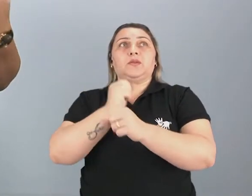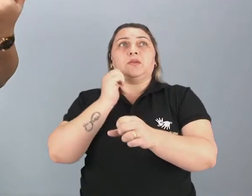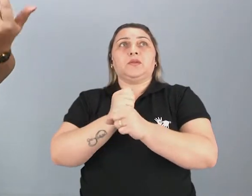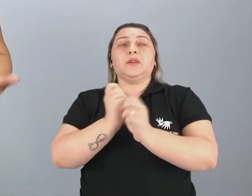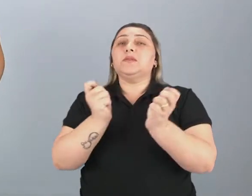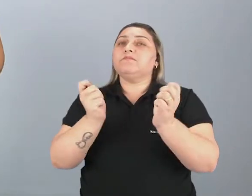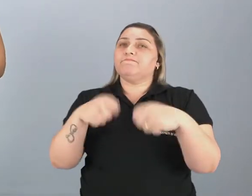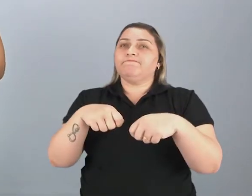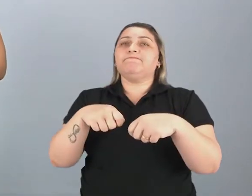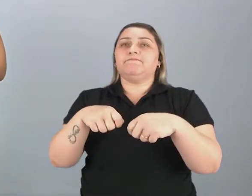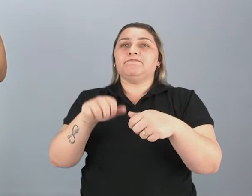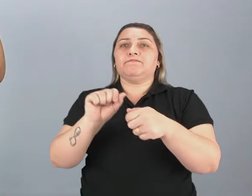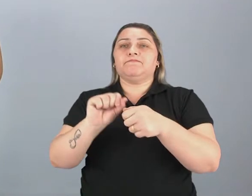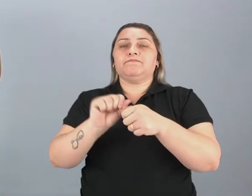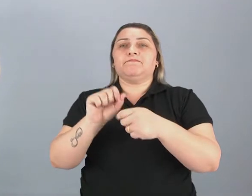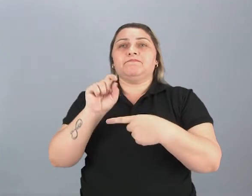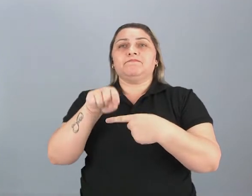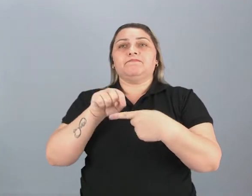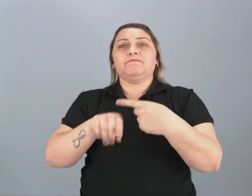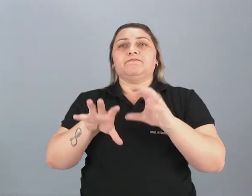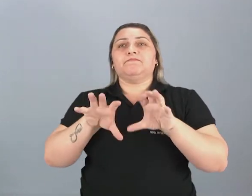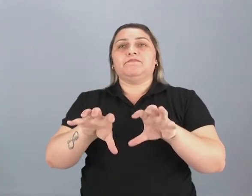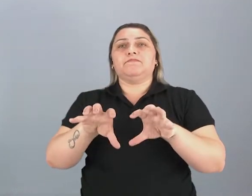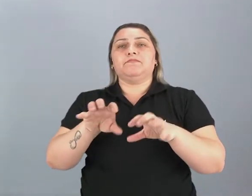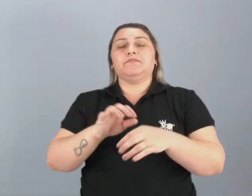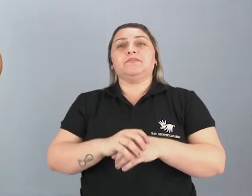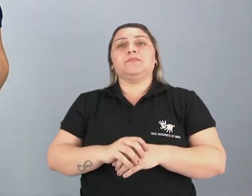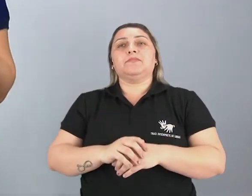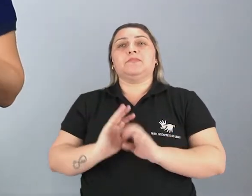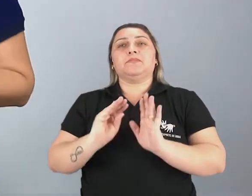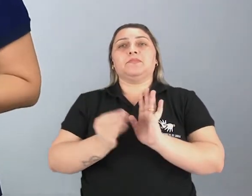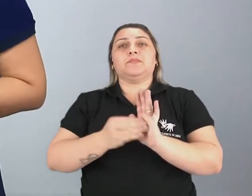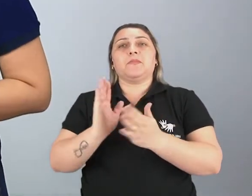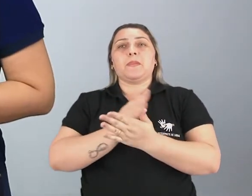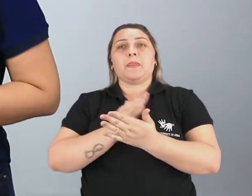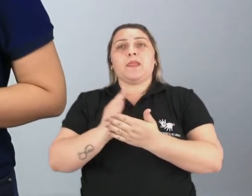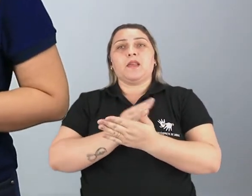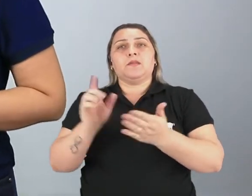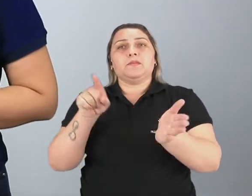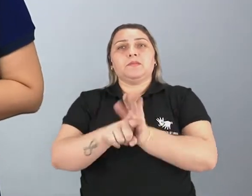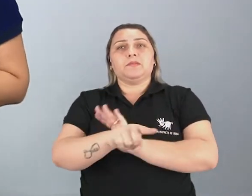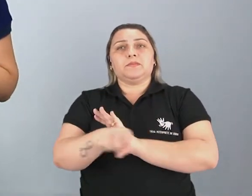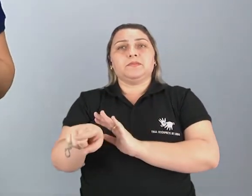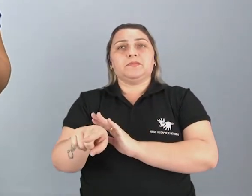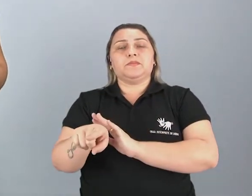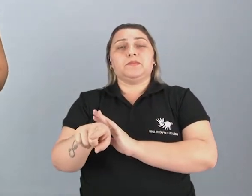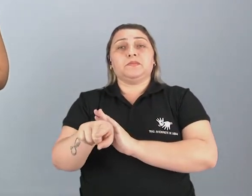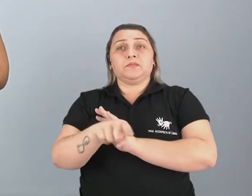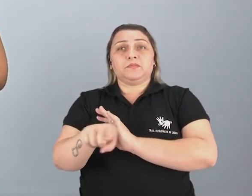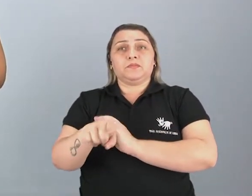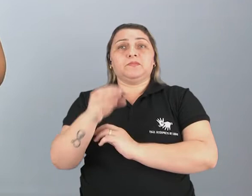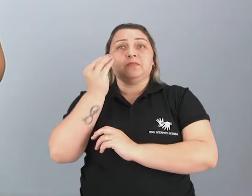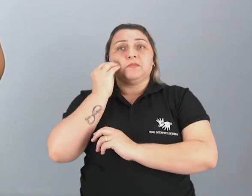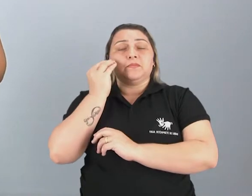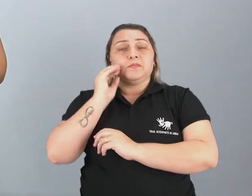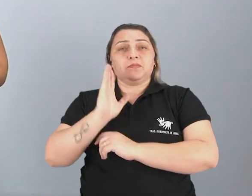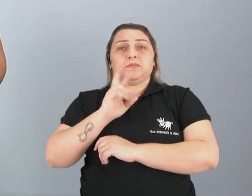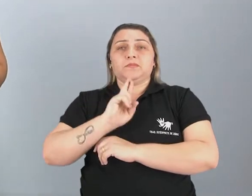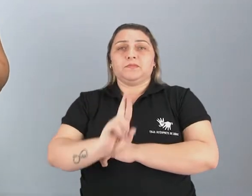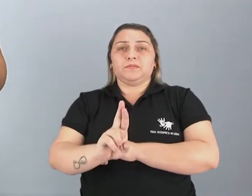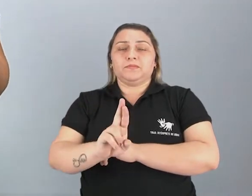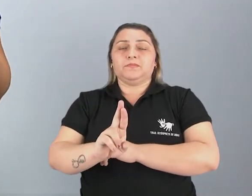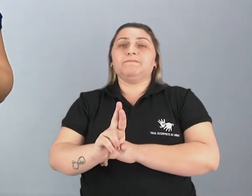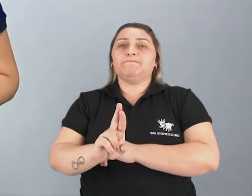é possível fazer essas divisões. E coloquei aí alguns questionamentos para vocês. E vocês tentaram já